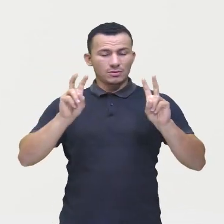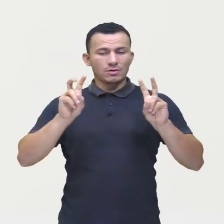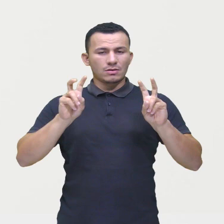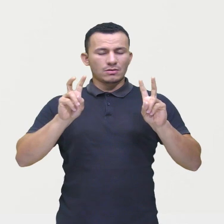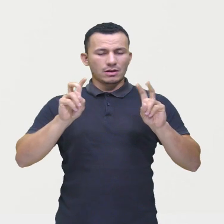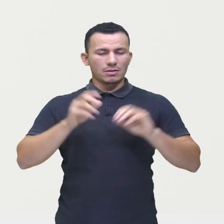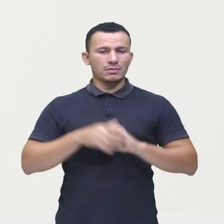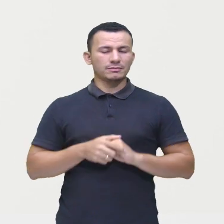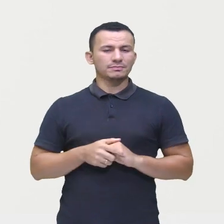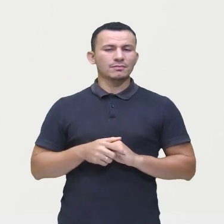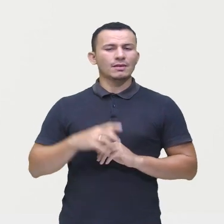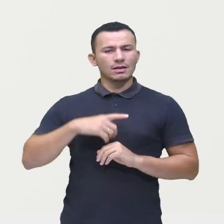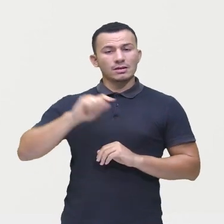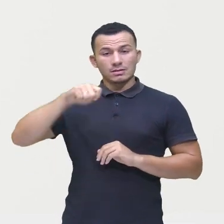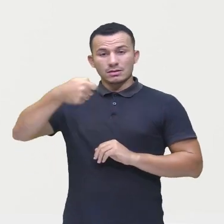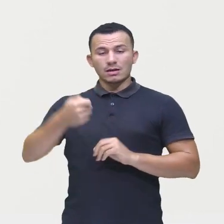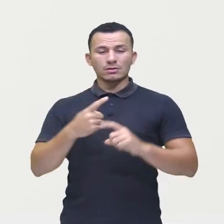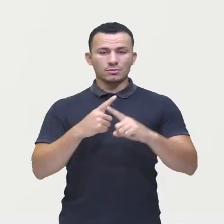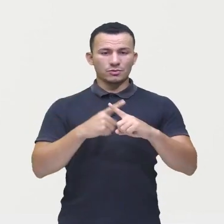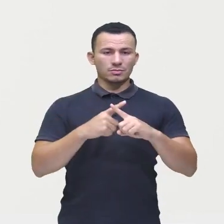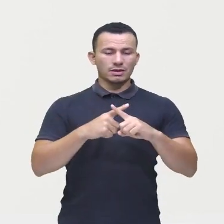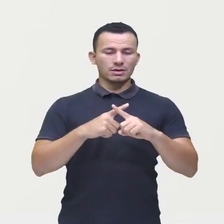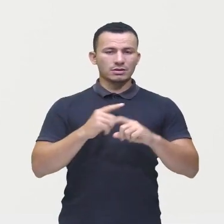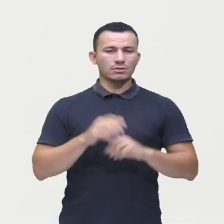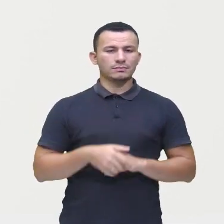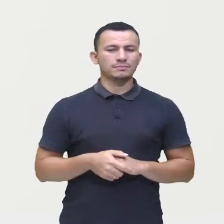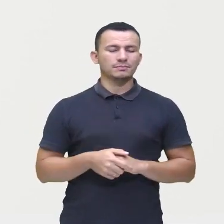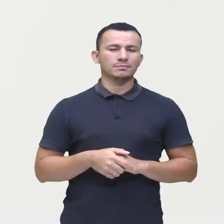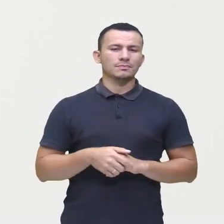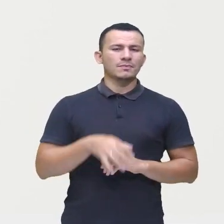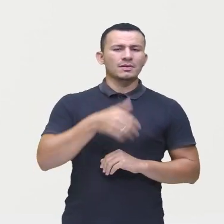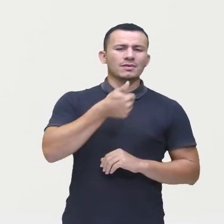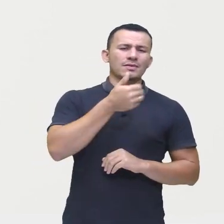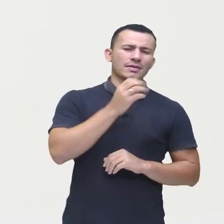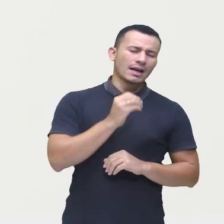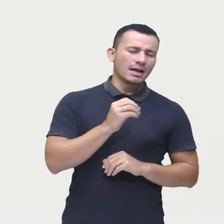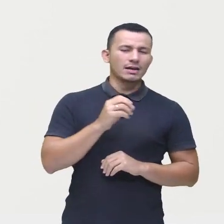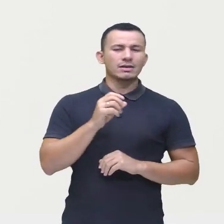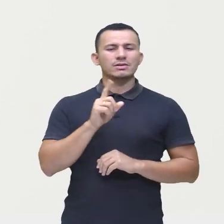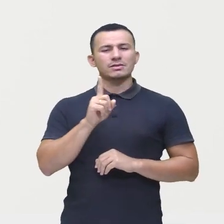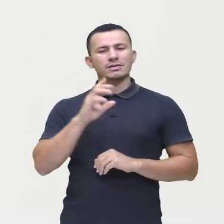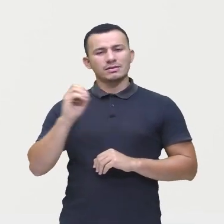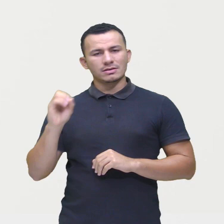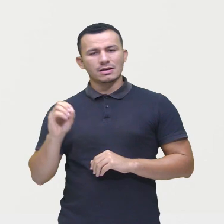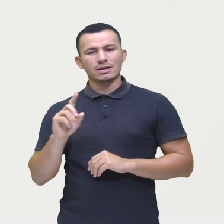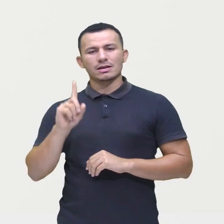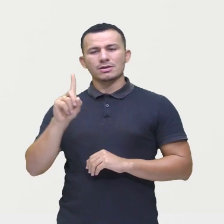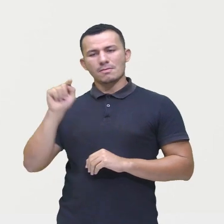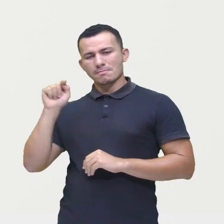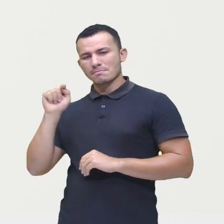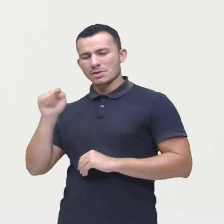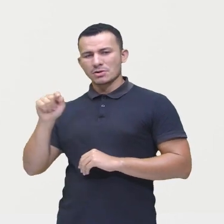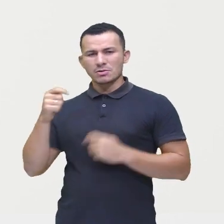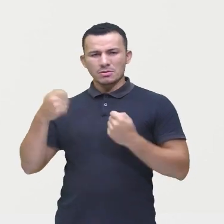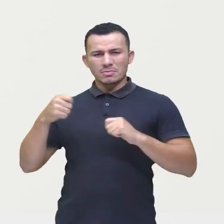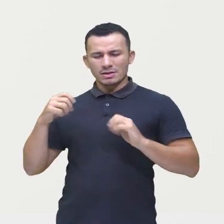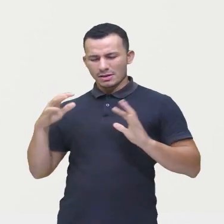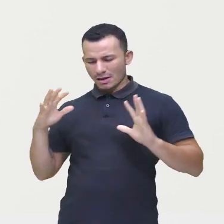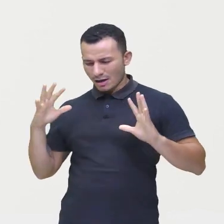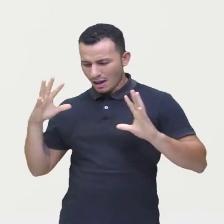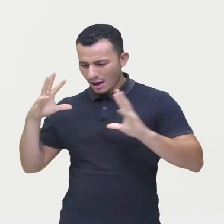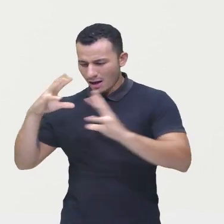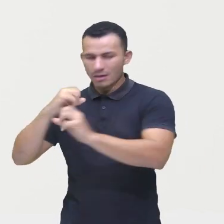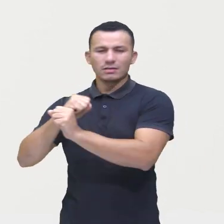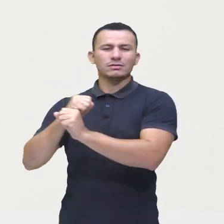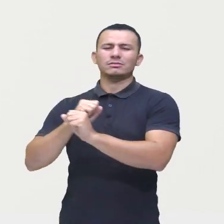Quando eu tenho uma multiplicação por 10, por 100 ou por 1000, eu preciso fazer conta? De jeito nenhum, tá